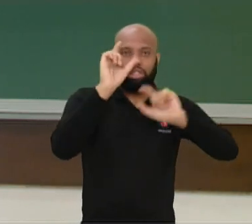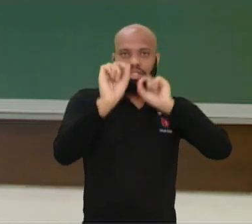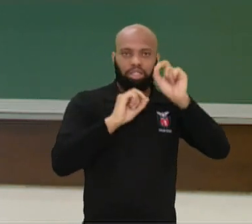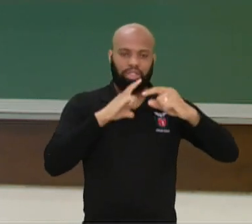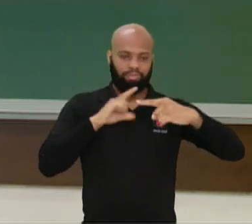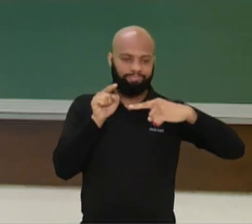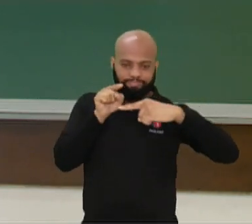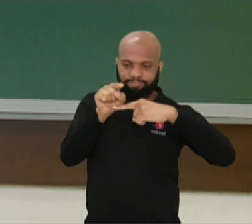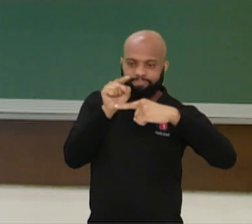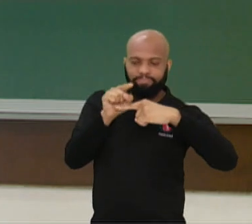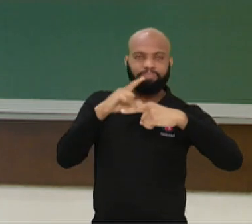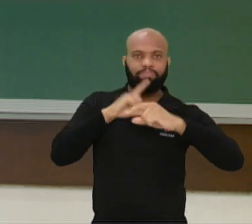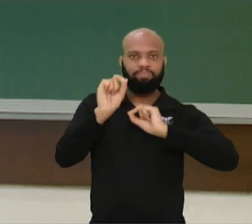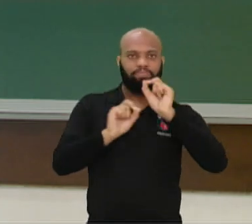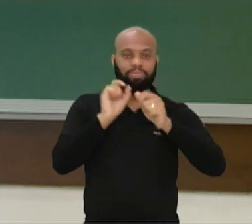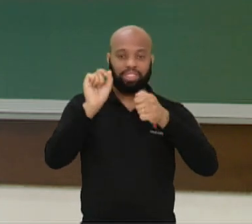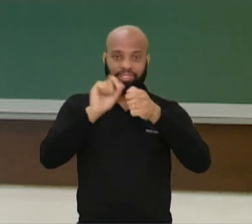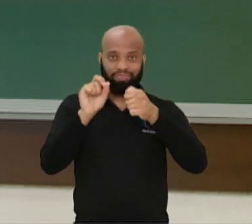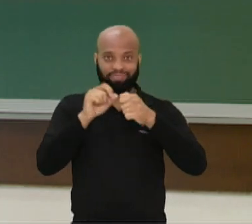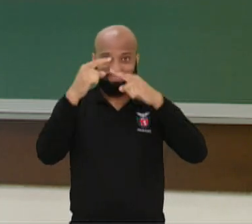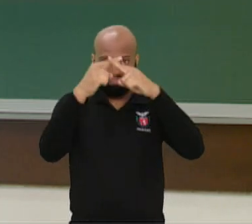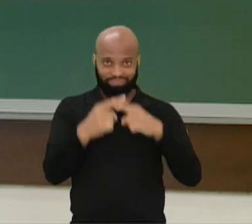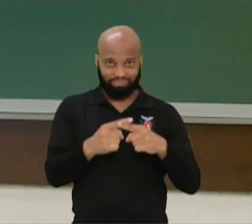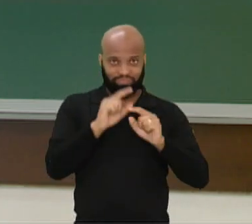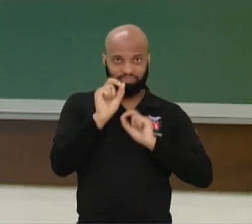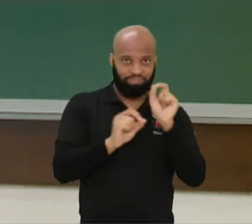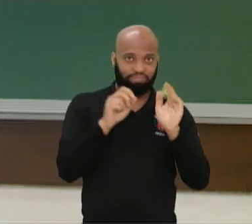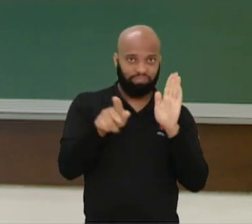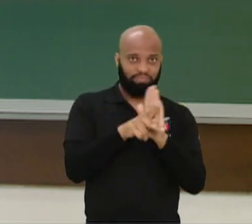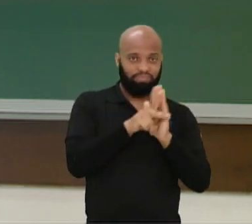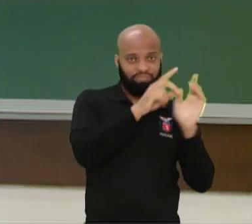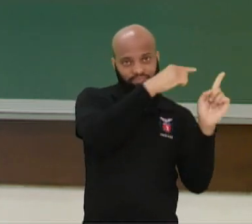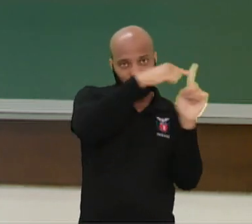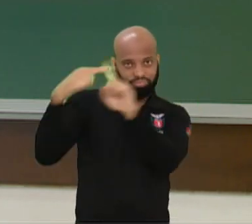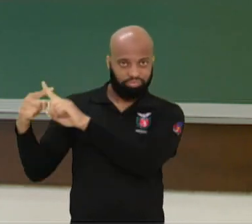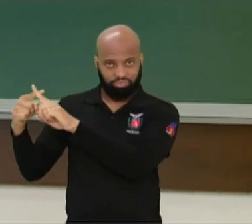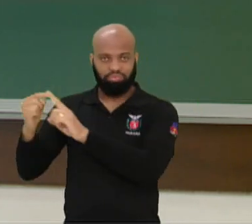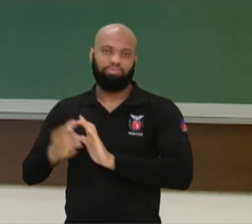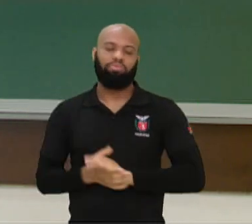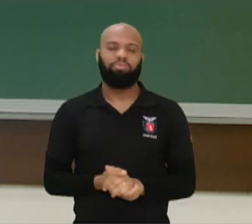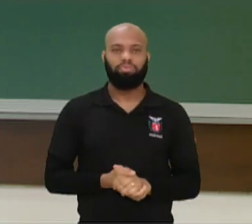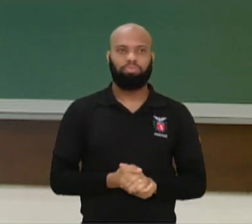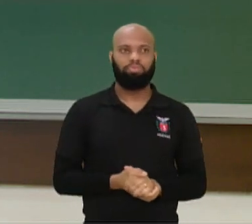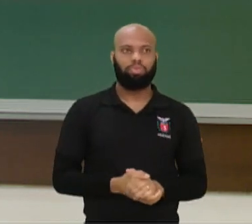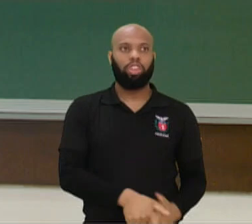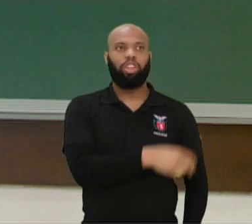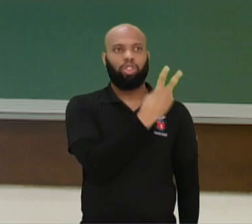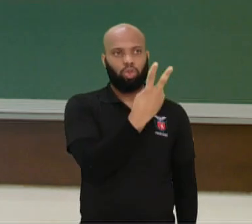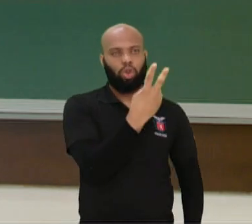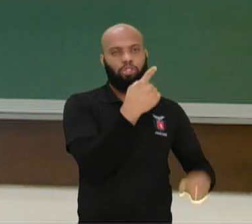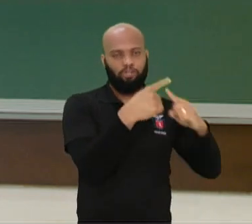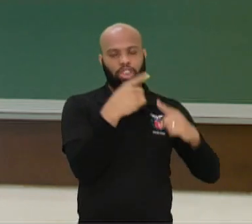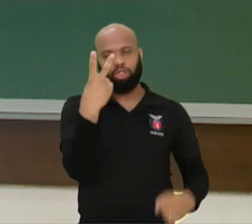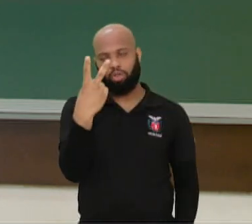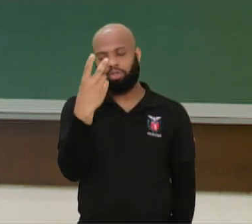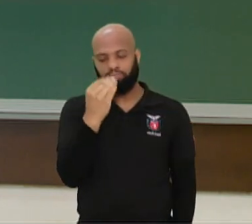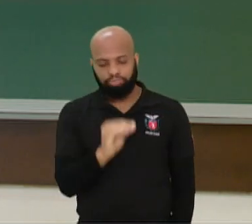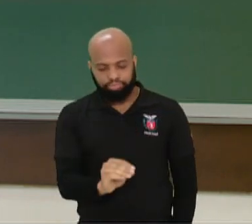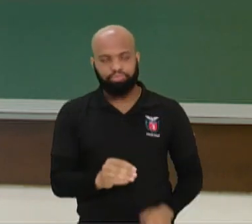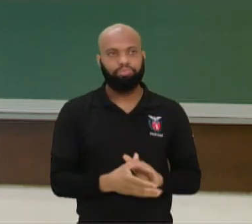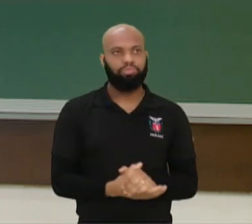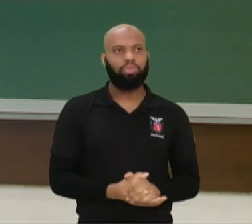a distributiva, a propriedade distributiva da multiplicação. Então, 2 vezes 2 está aqui, 2 vezes 2i